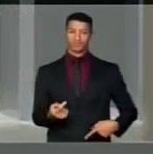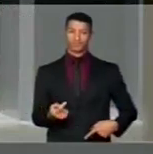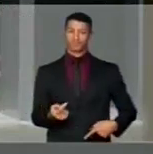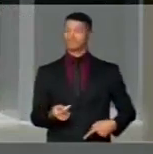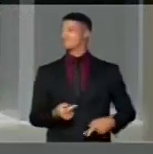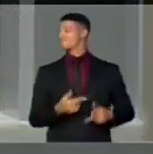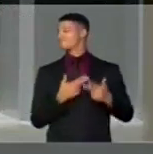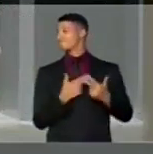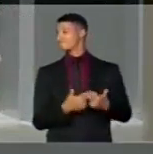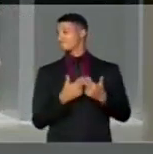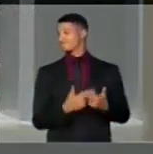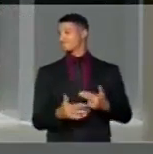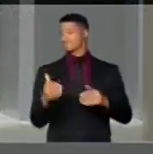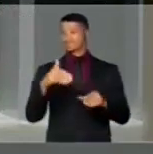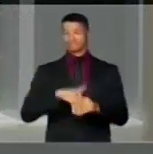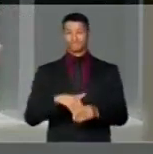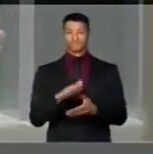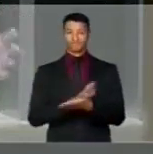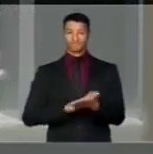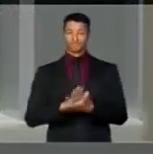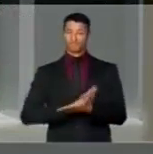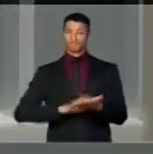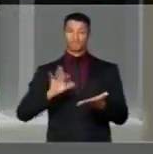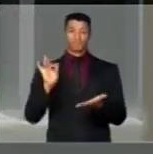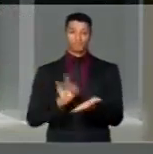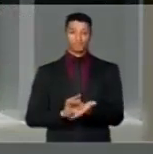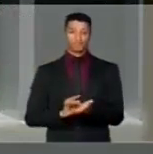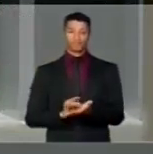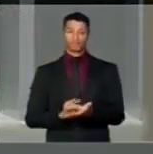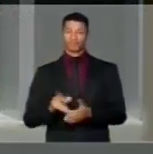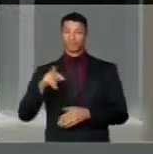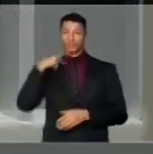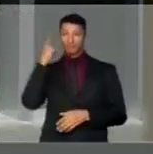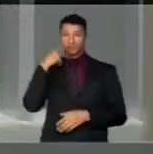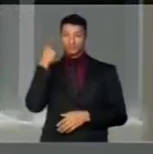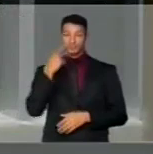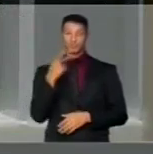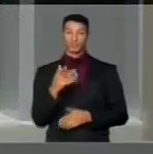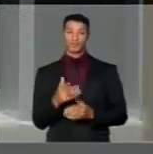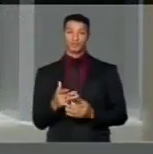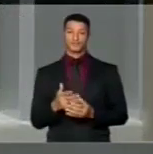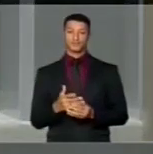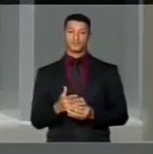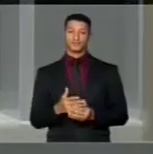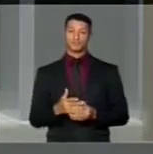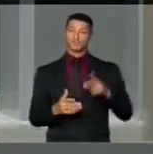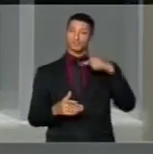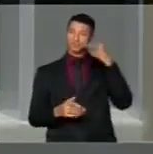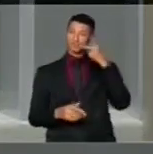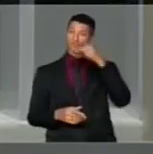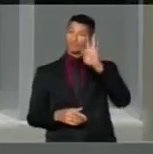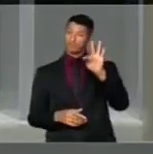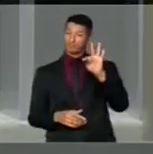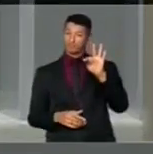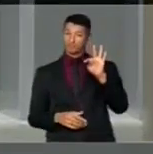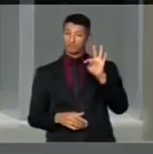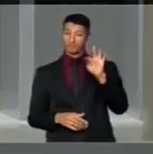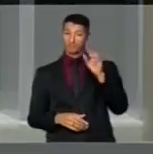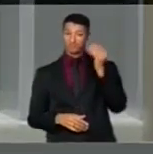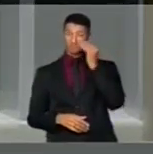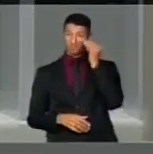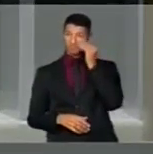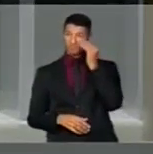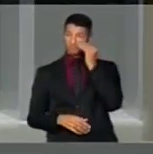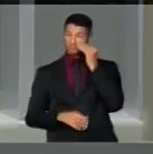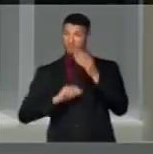não suporta uma votação legítima desse parlamento. Parlamentares petistas